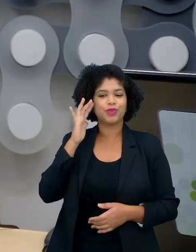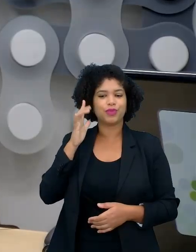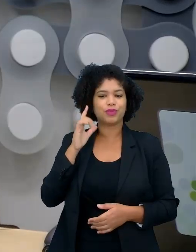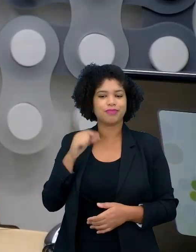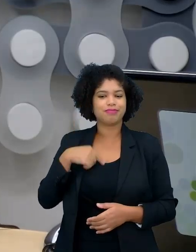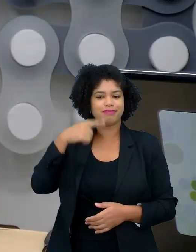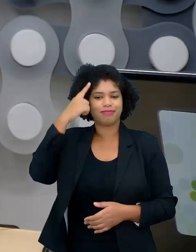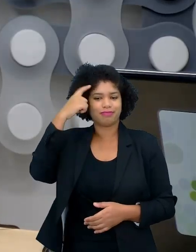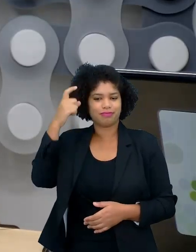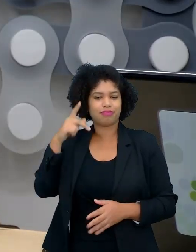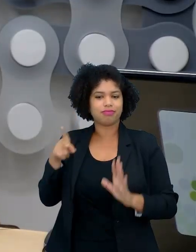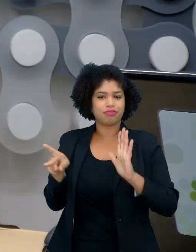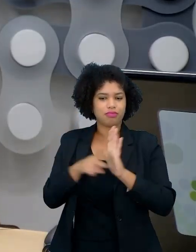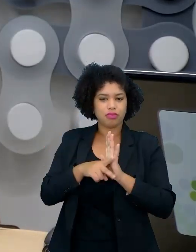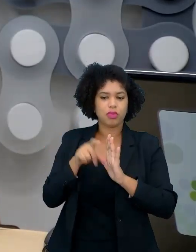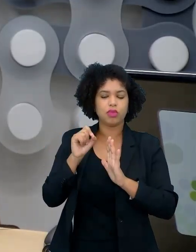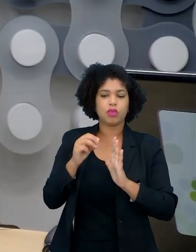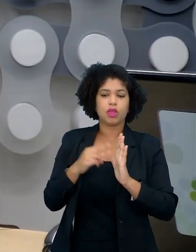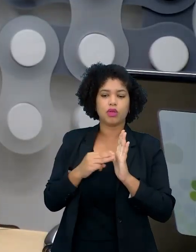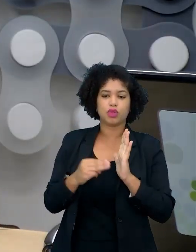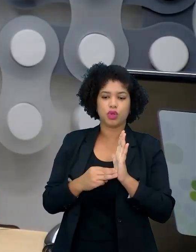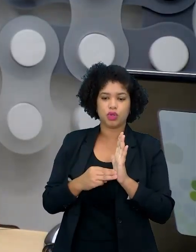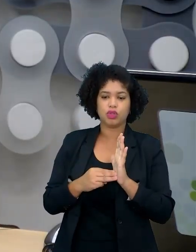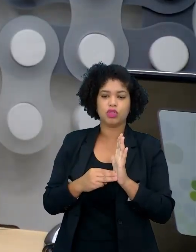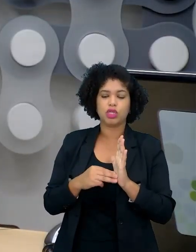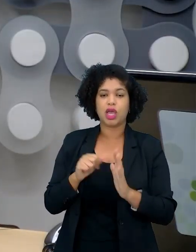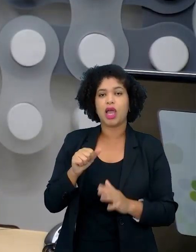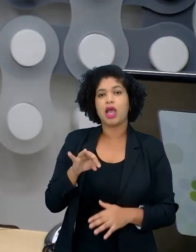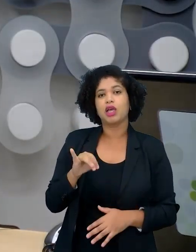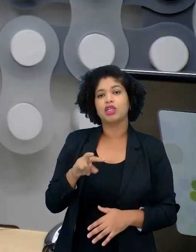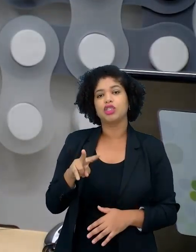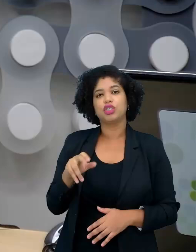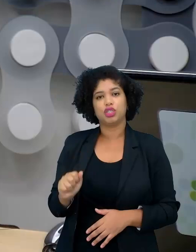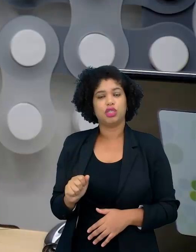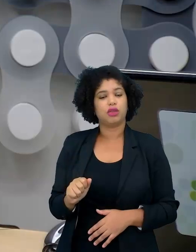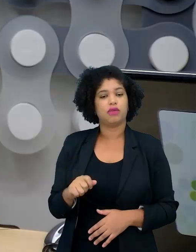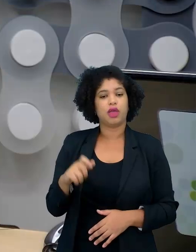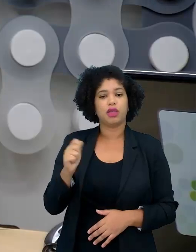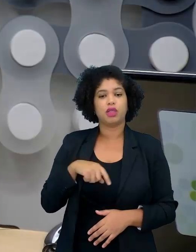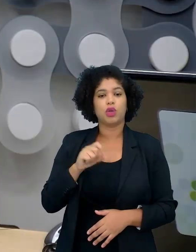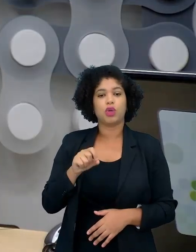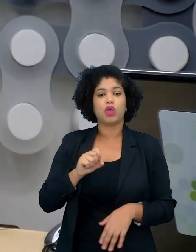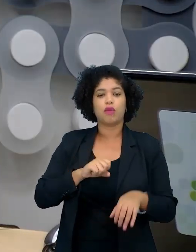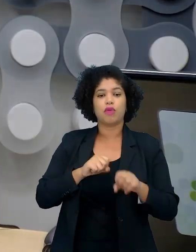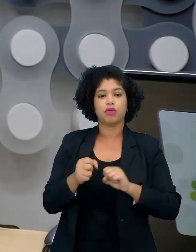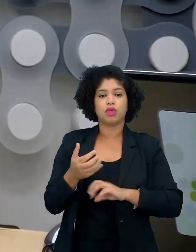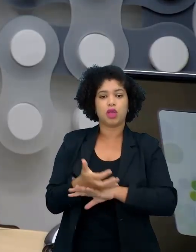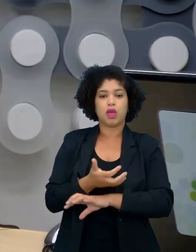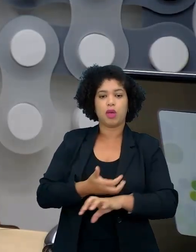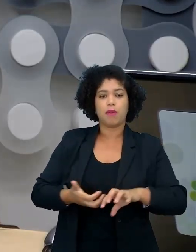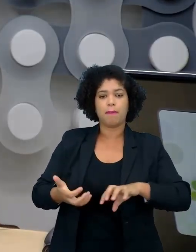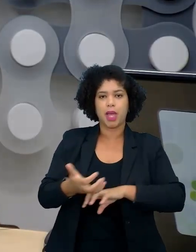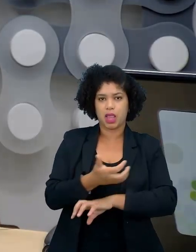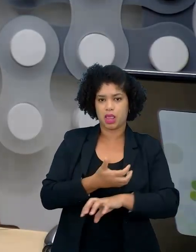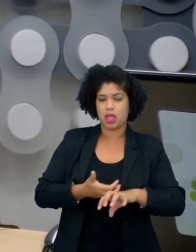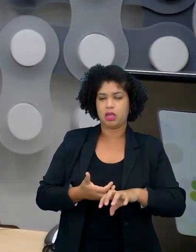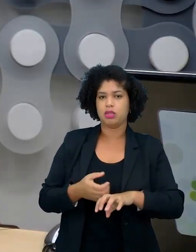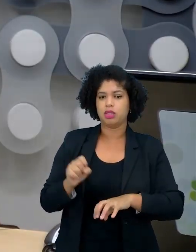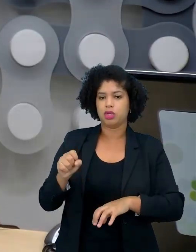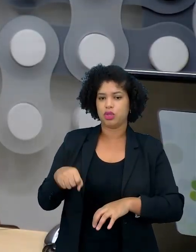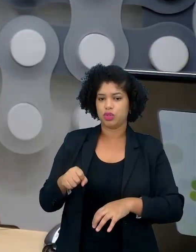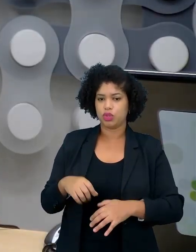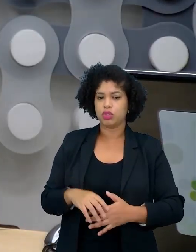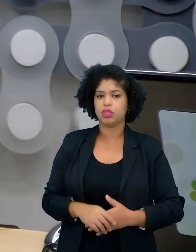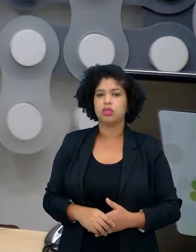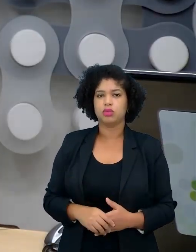propõe aqui metodologias ativas, isso já leva, por exemplo, a uma questão de uma formação interdisciplinar. Então, isso já